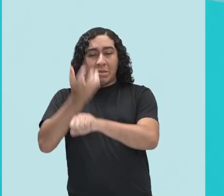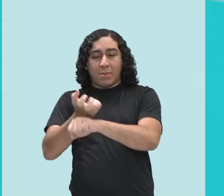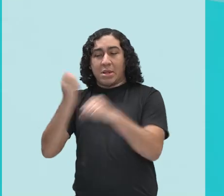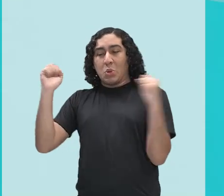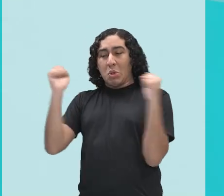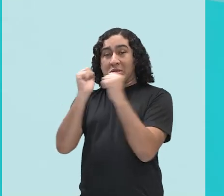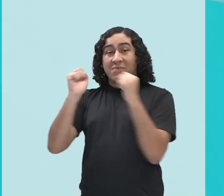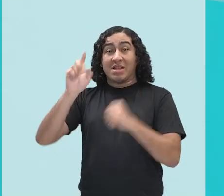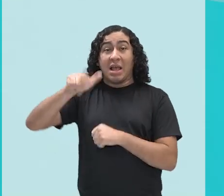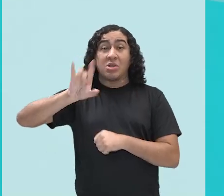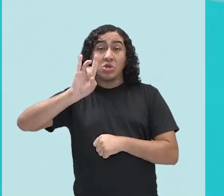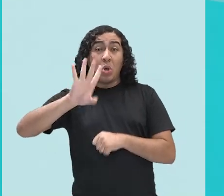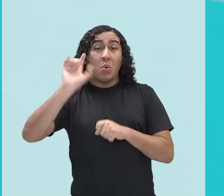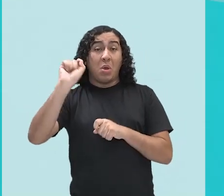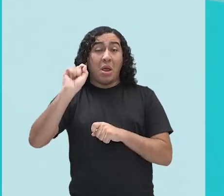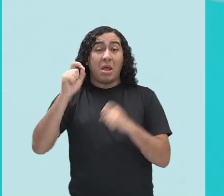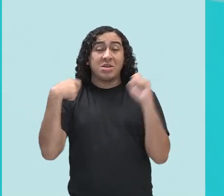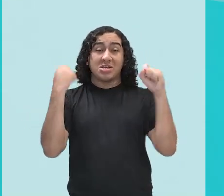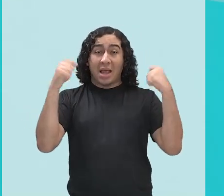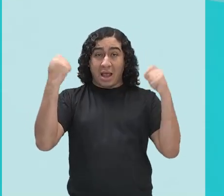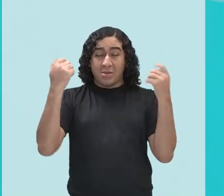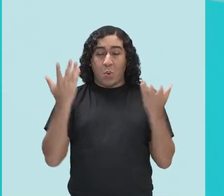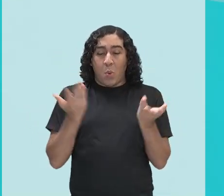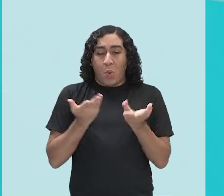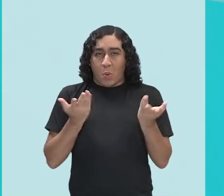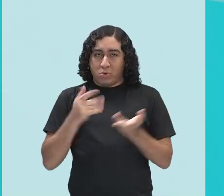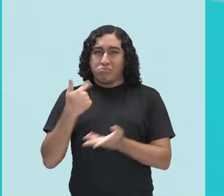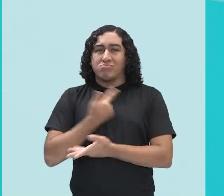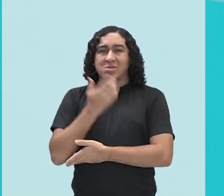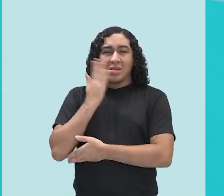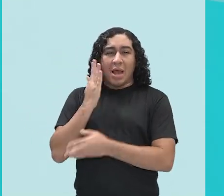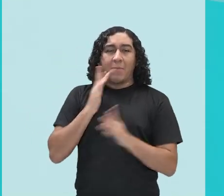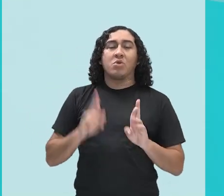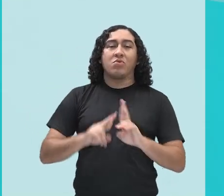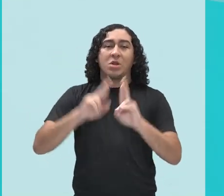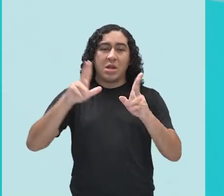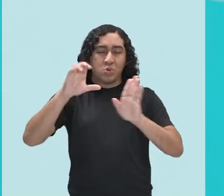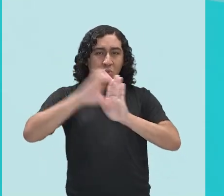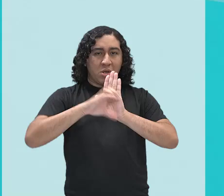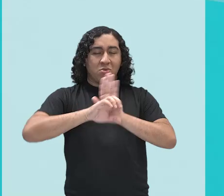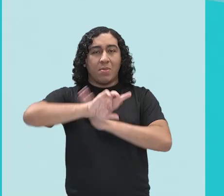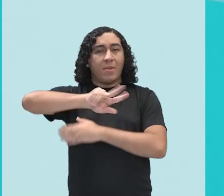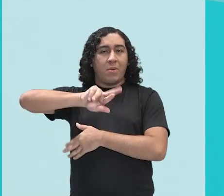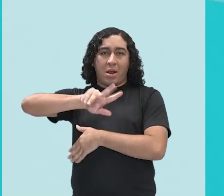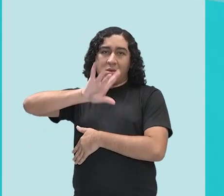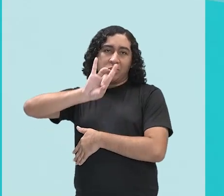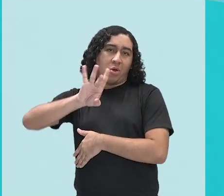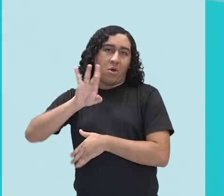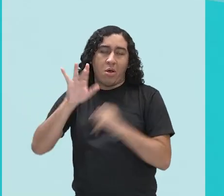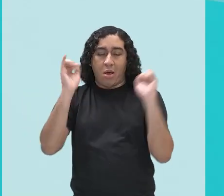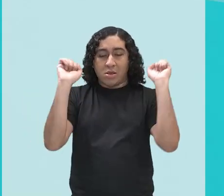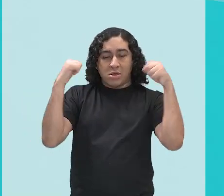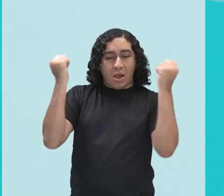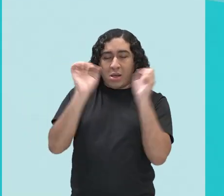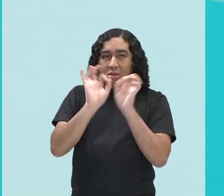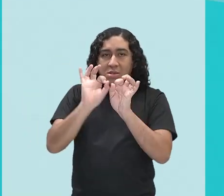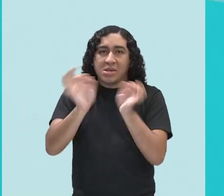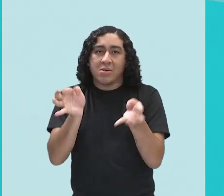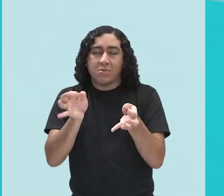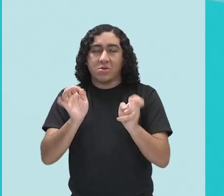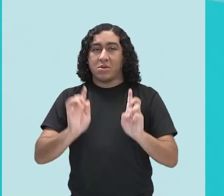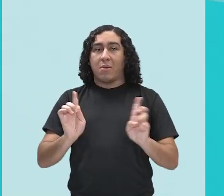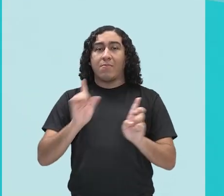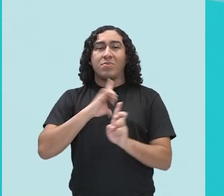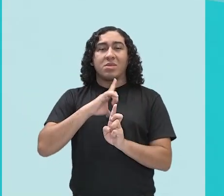Educação Física era somente ginástica. Hoje a gente já sabe que é diferente, né? Não é somente a ginástica. A gente, na verdade, tem